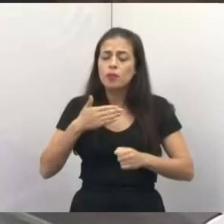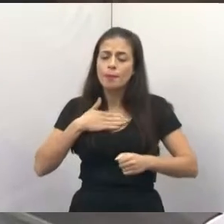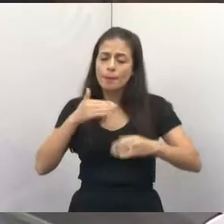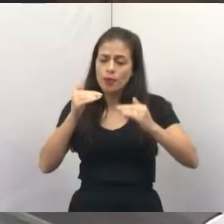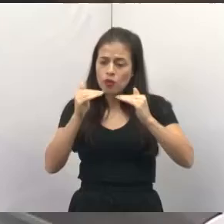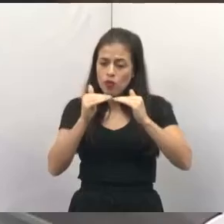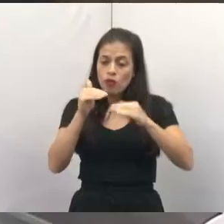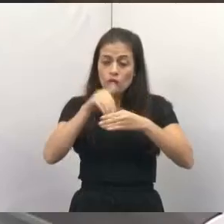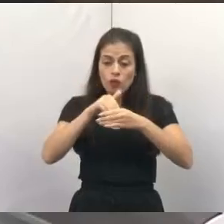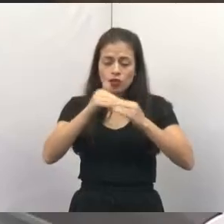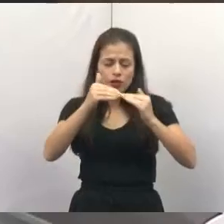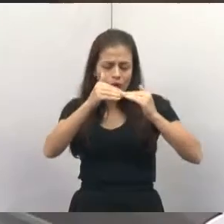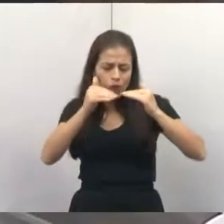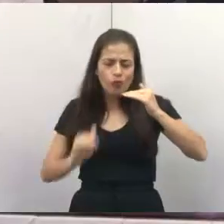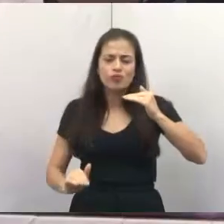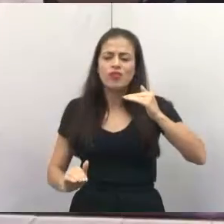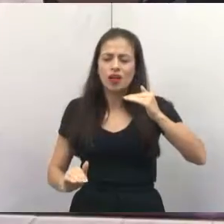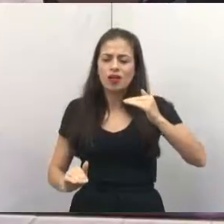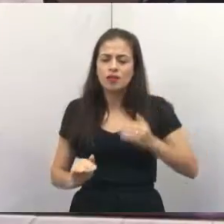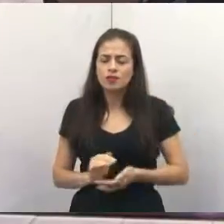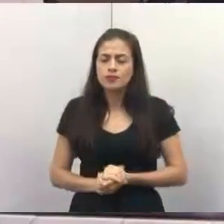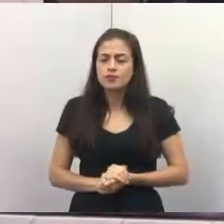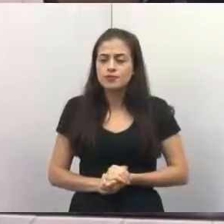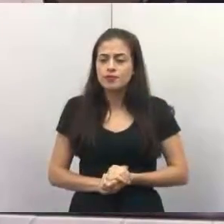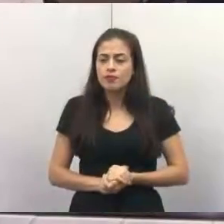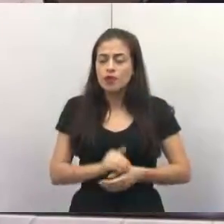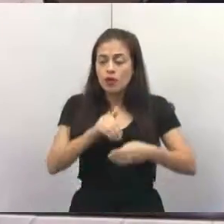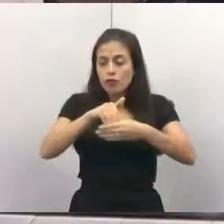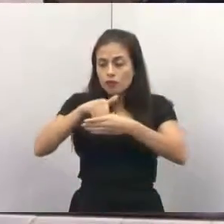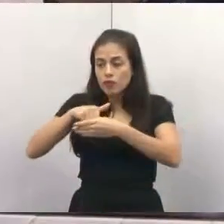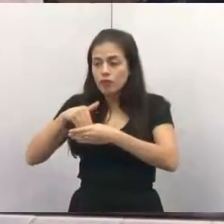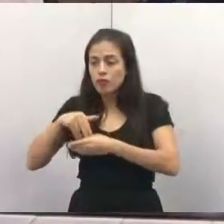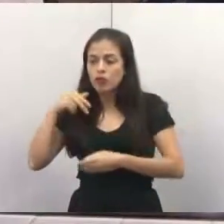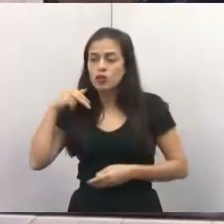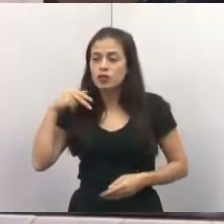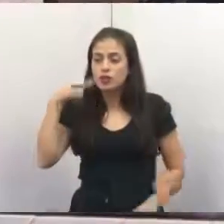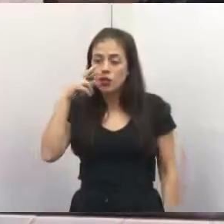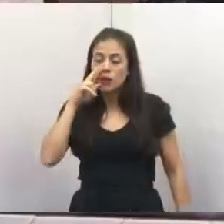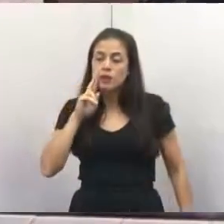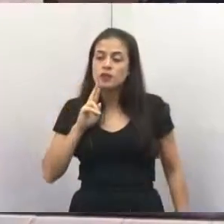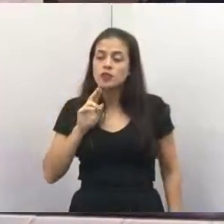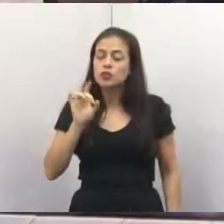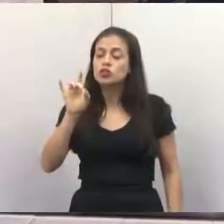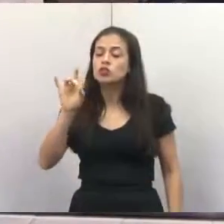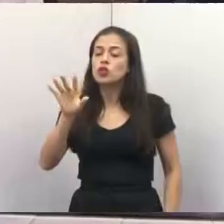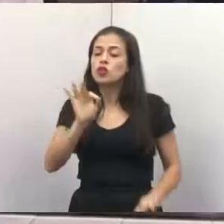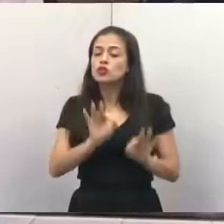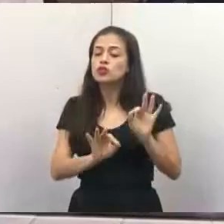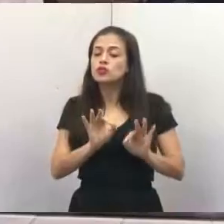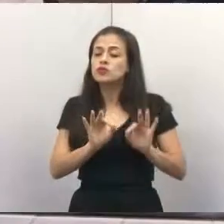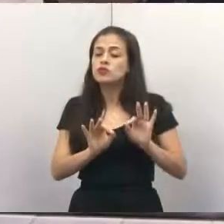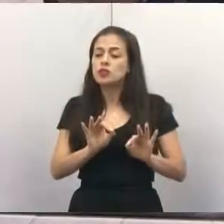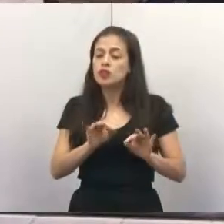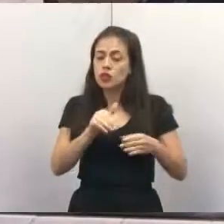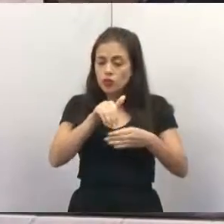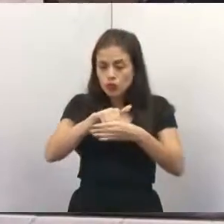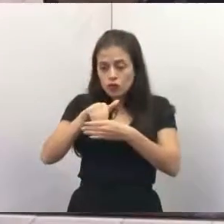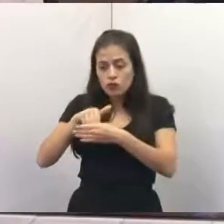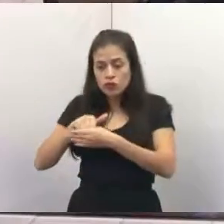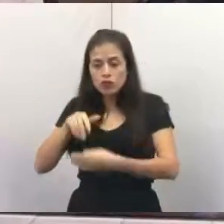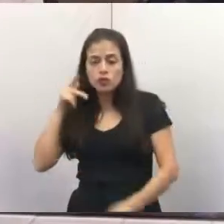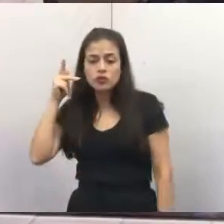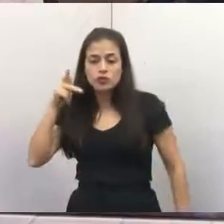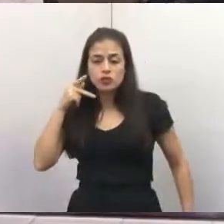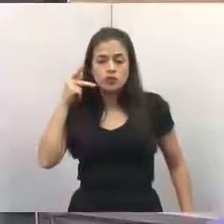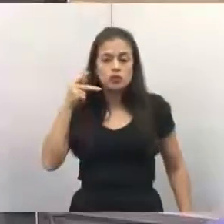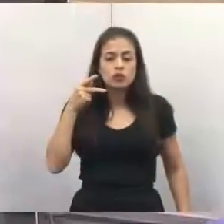contrário. Como vota o vereador Rogério Timóteo? Só justificando o voto, senhores